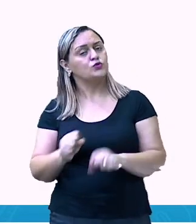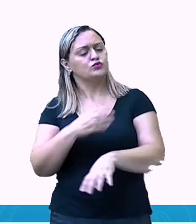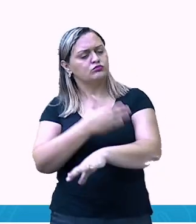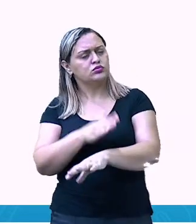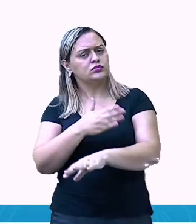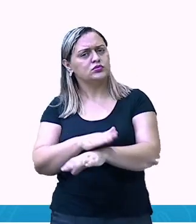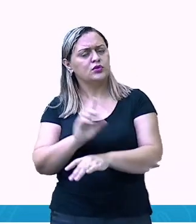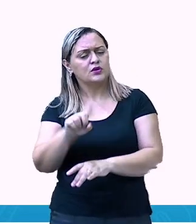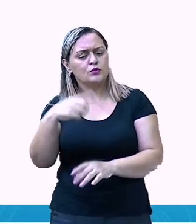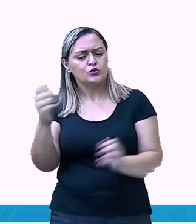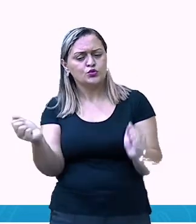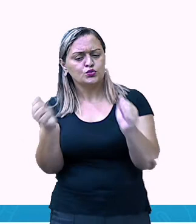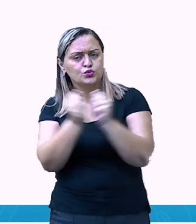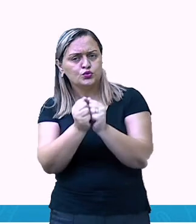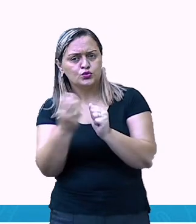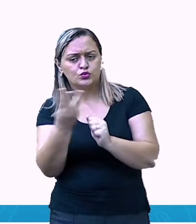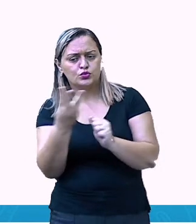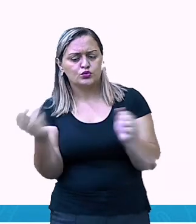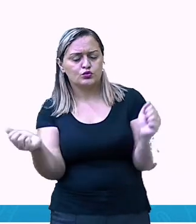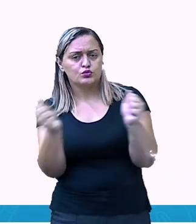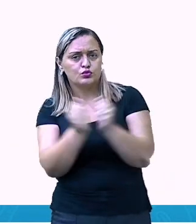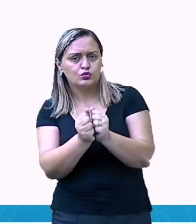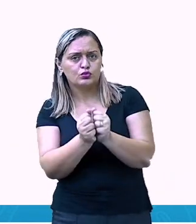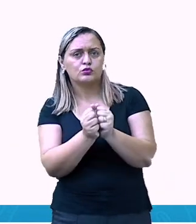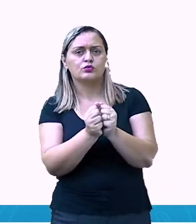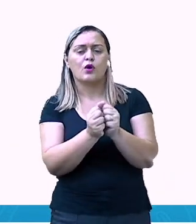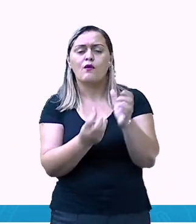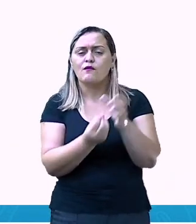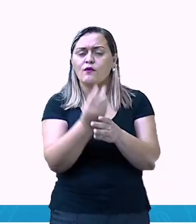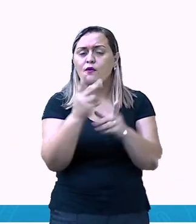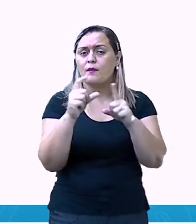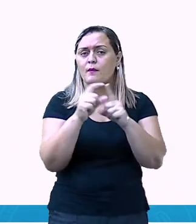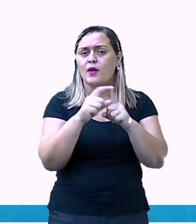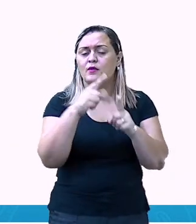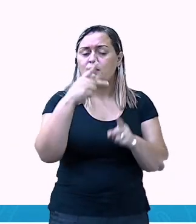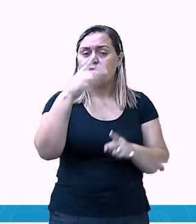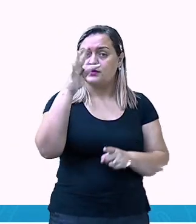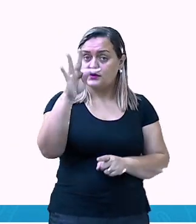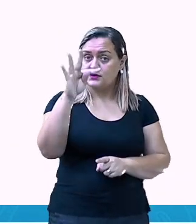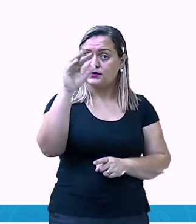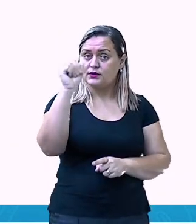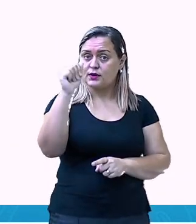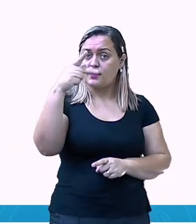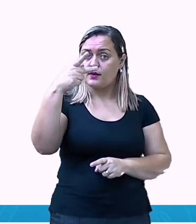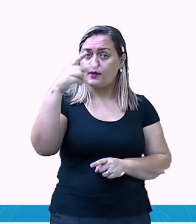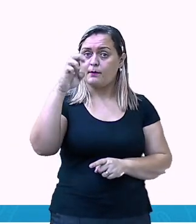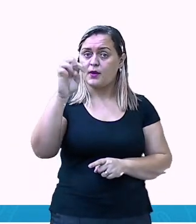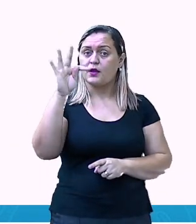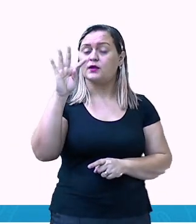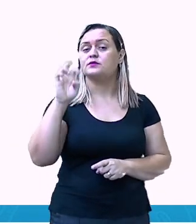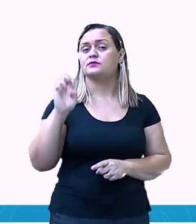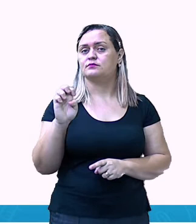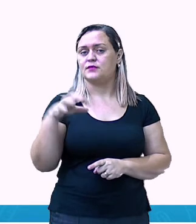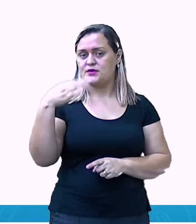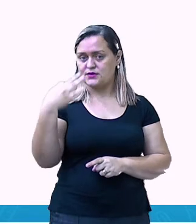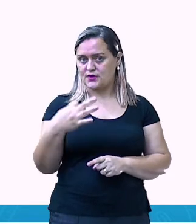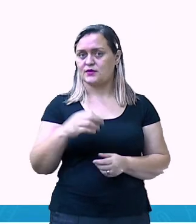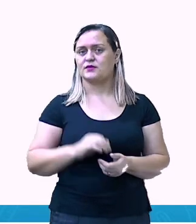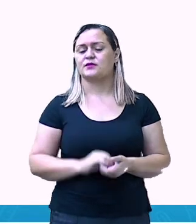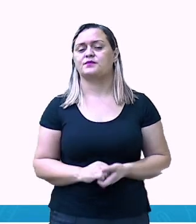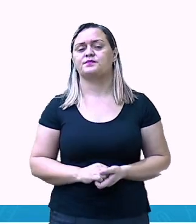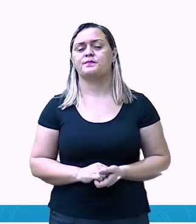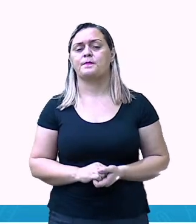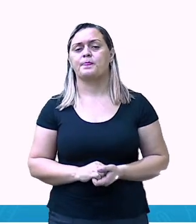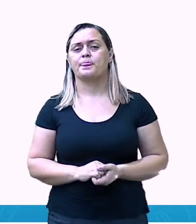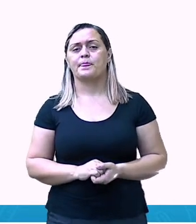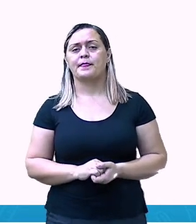Tapete. E aí eu consegui formar a palavra tapete, que eu uso no meu dia a dia. Quando você vai construir uma palavra, você